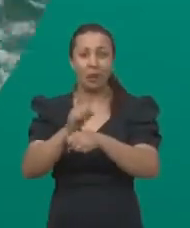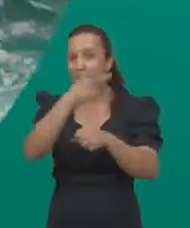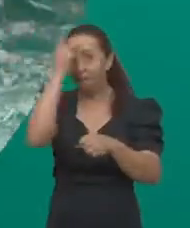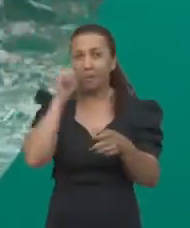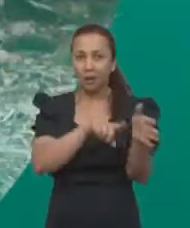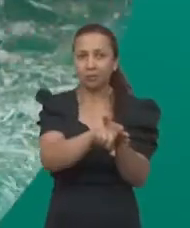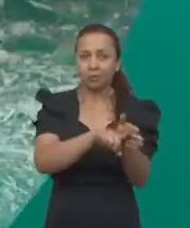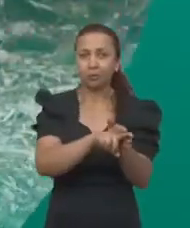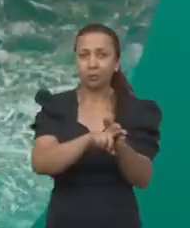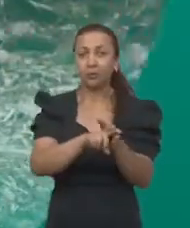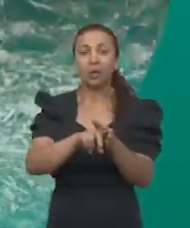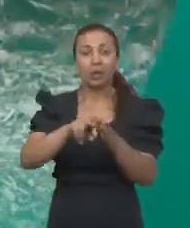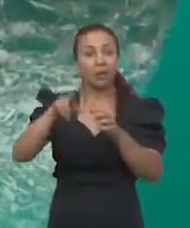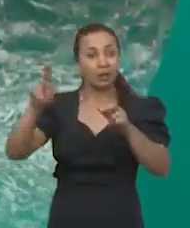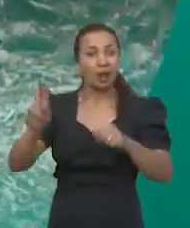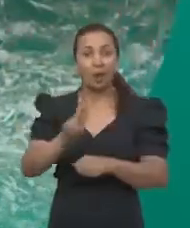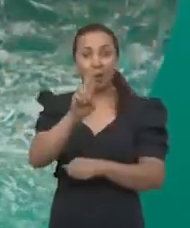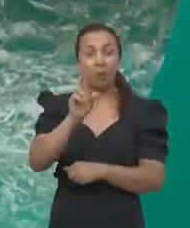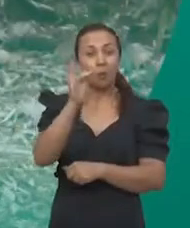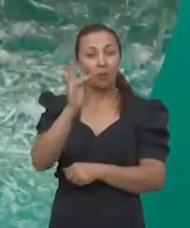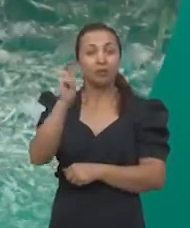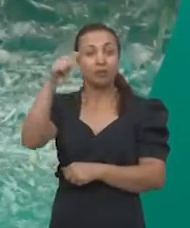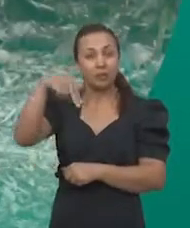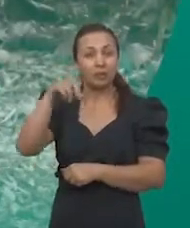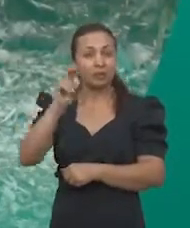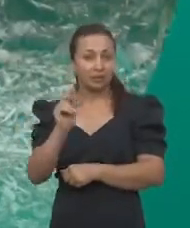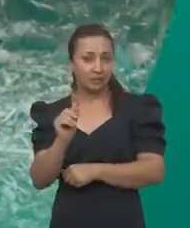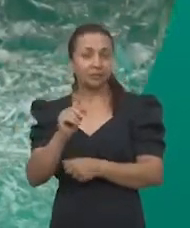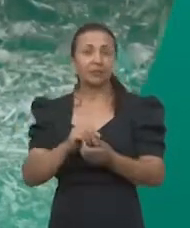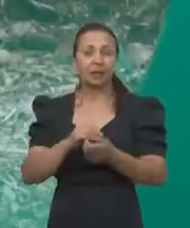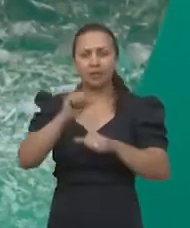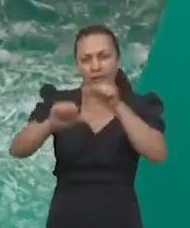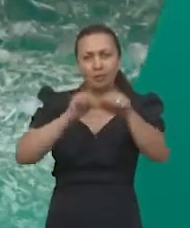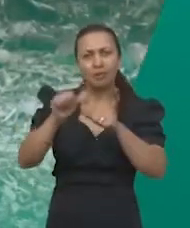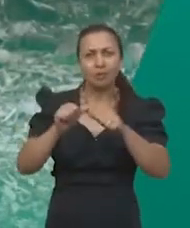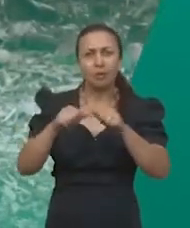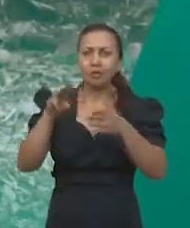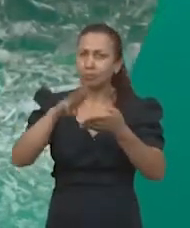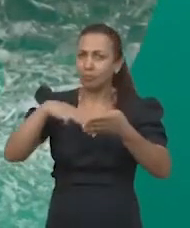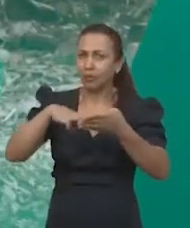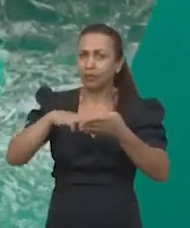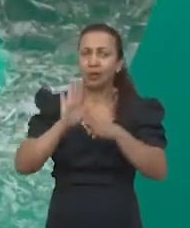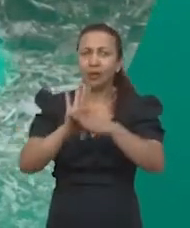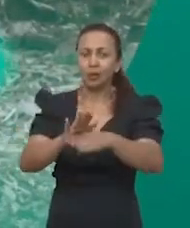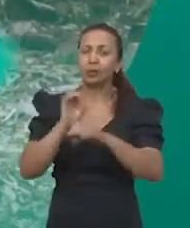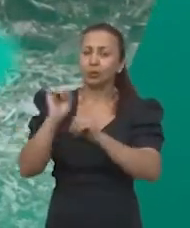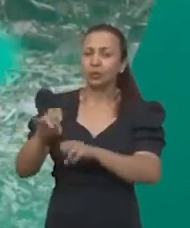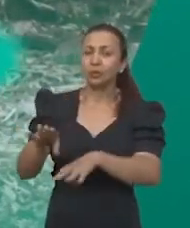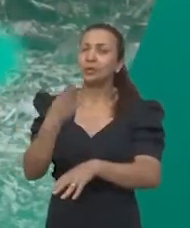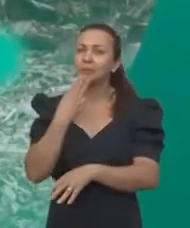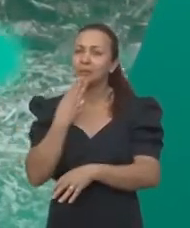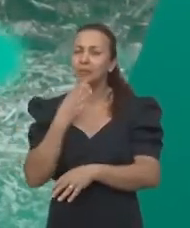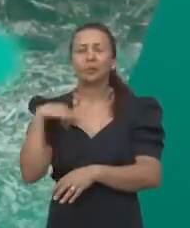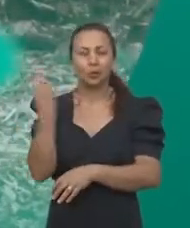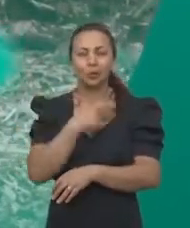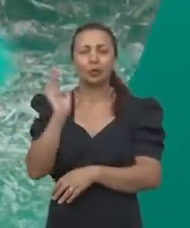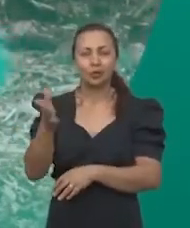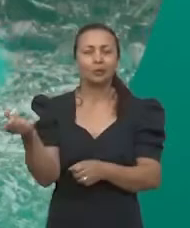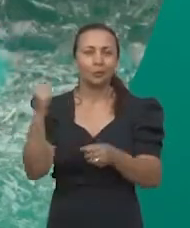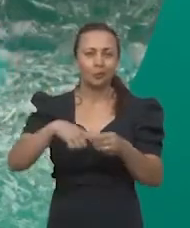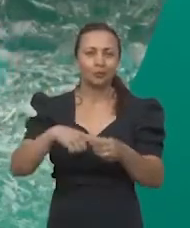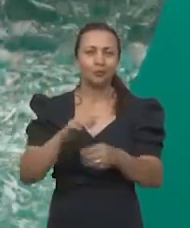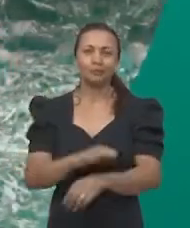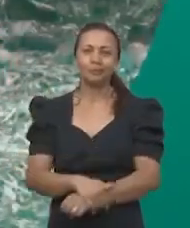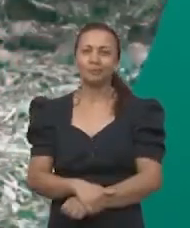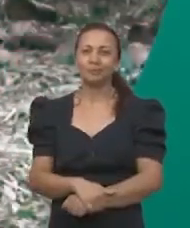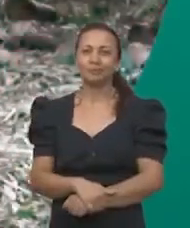Depois do intervalo, pesquisadores da Universidade Federal do Rio Grande do Norte desenvolvem método que auxilia no ensino da